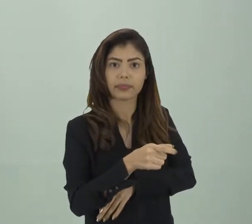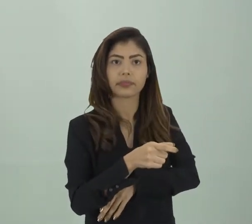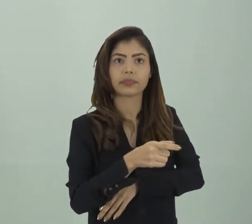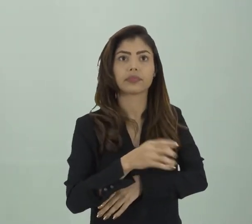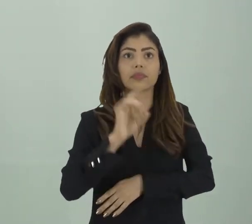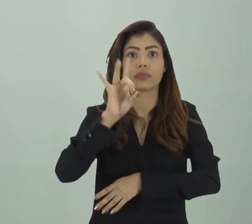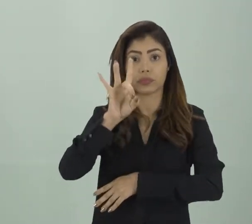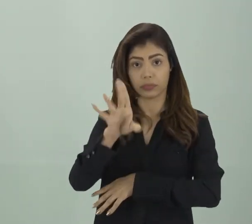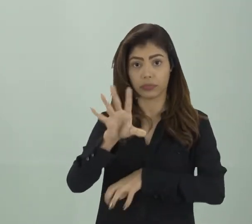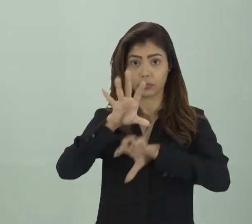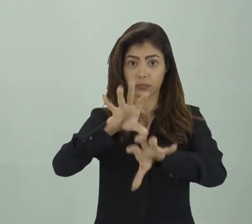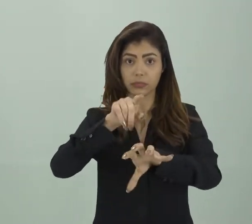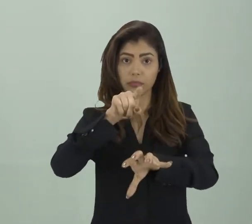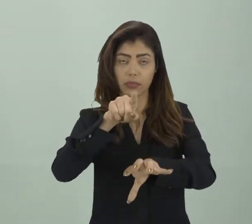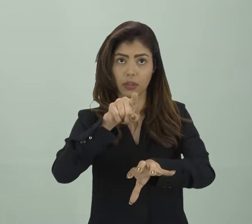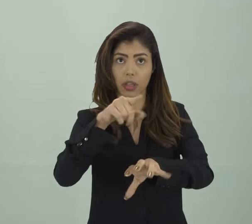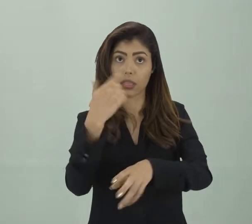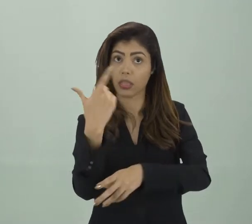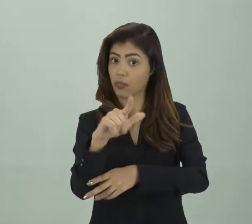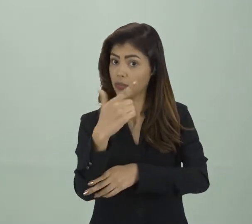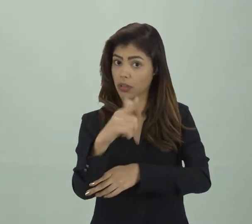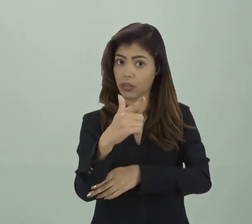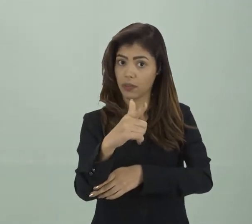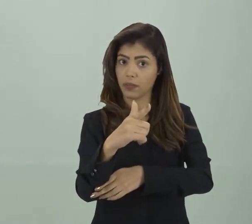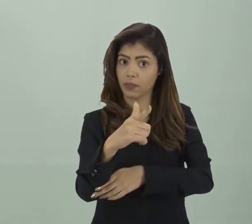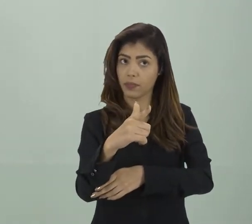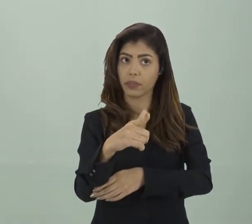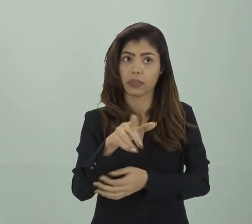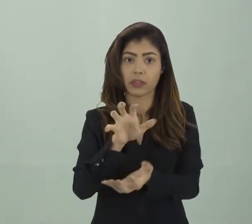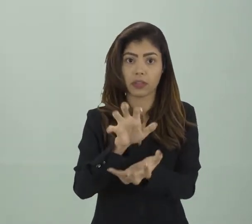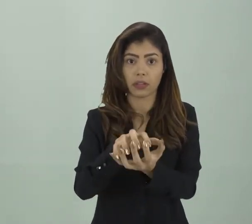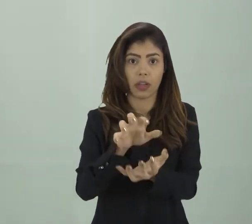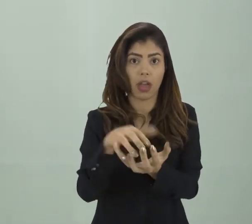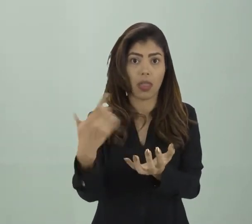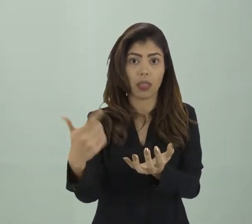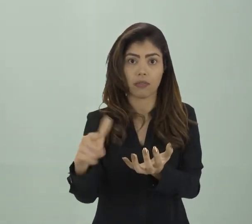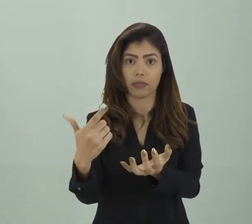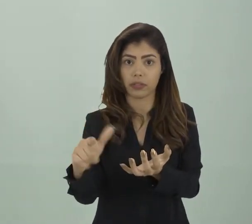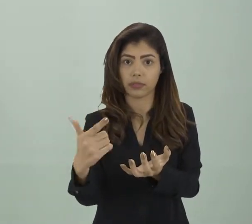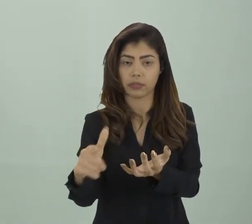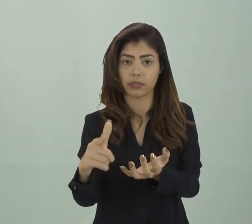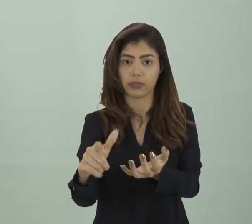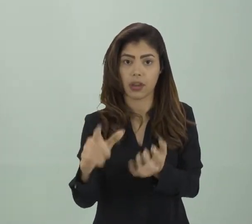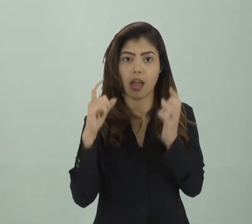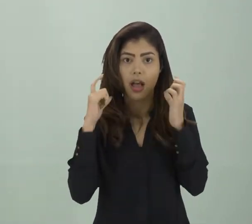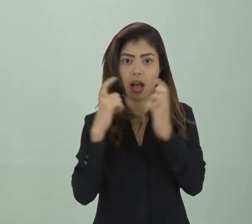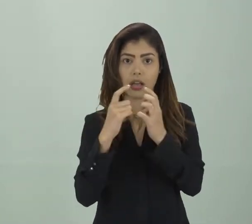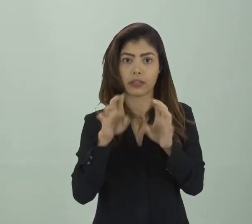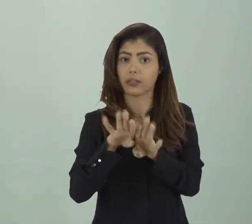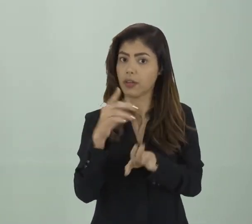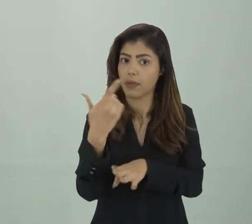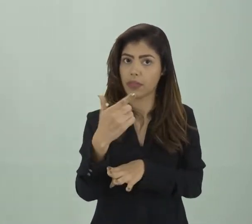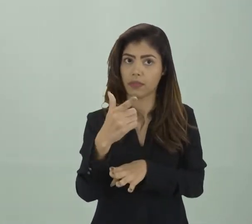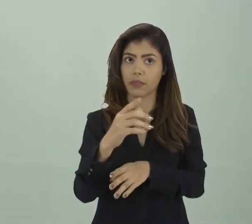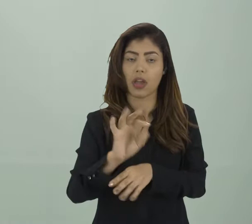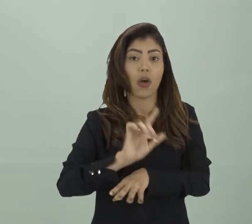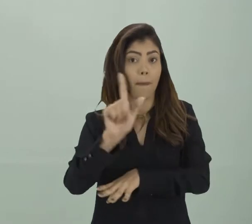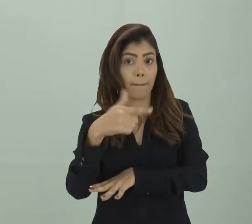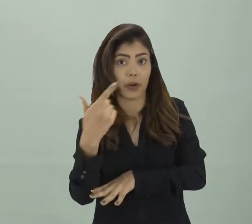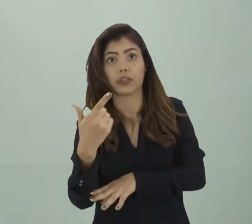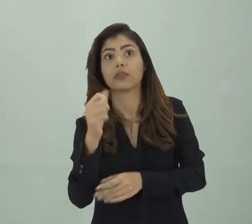que eles são ausentes de mandíbula e maxilar. A gente vai entender direitinho no próximo